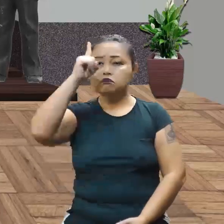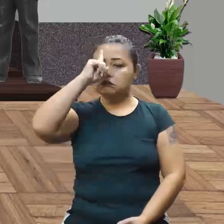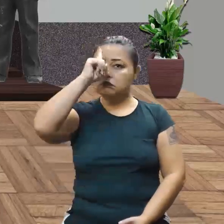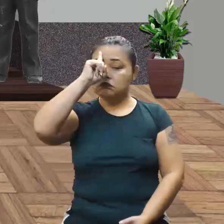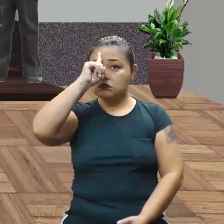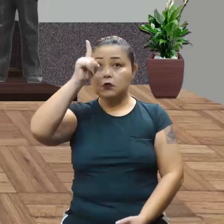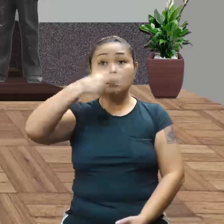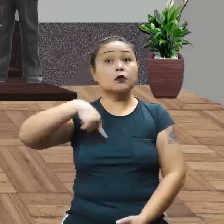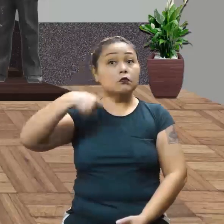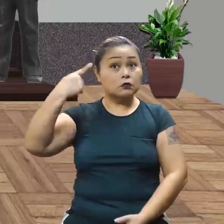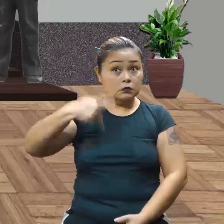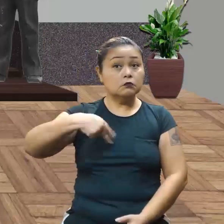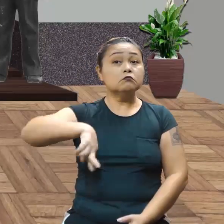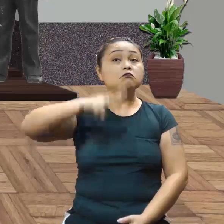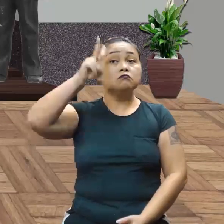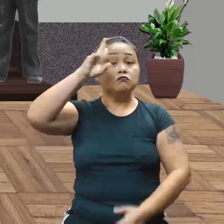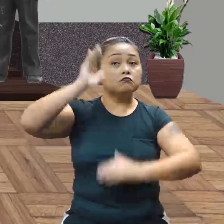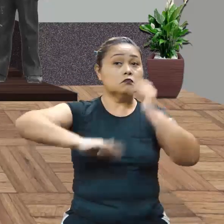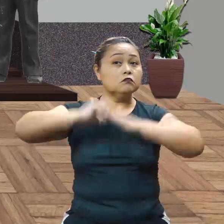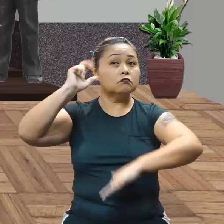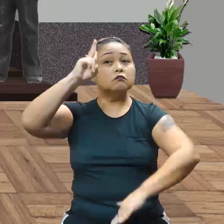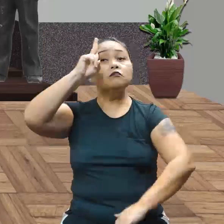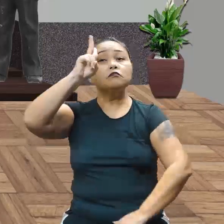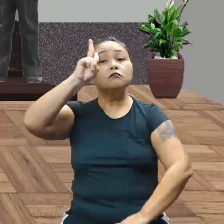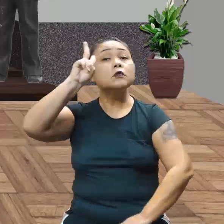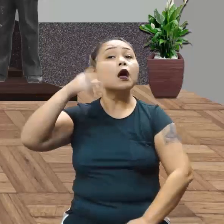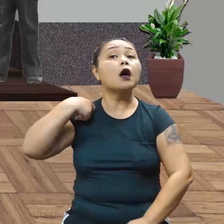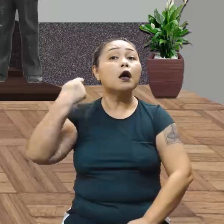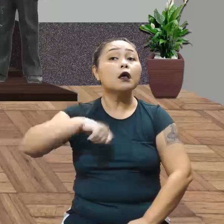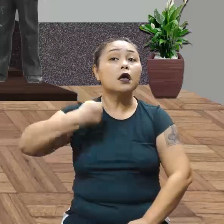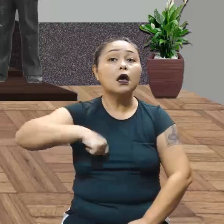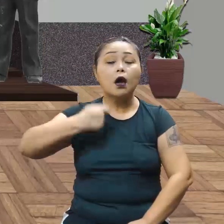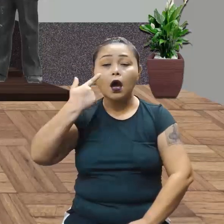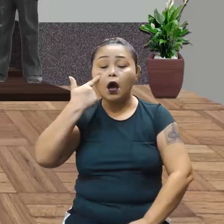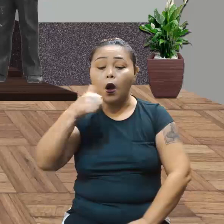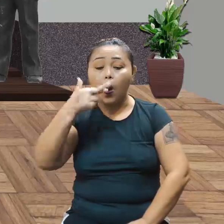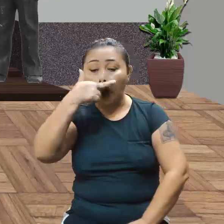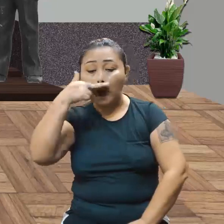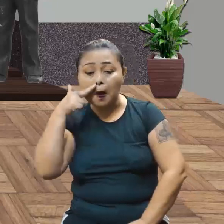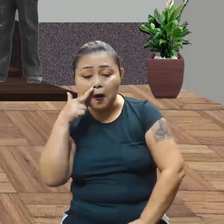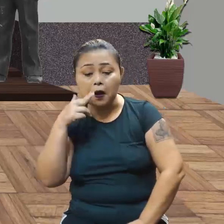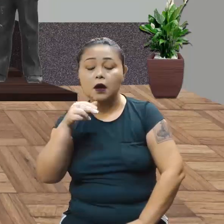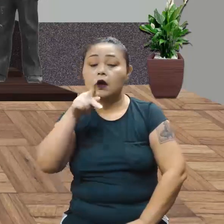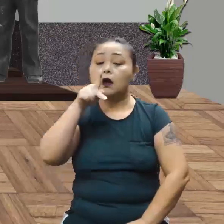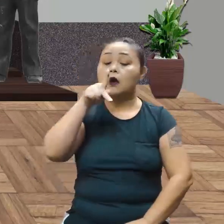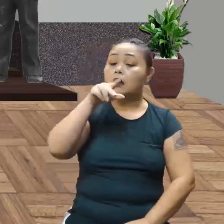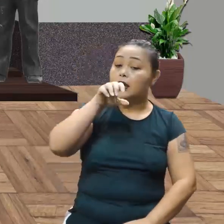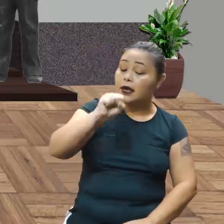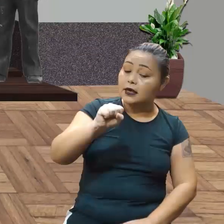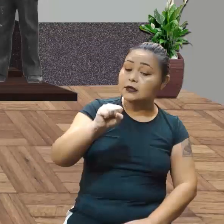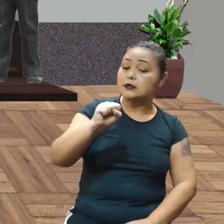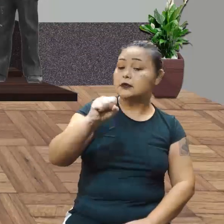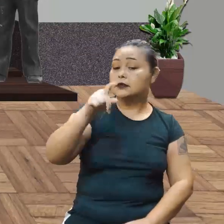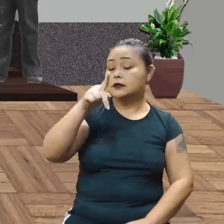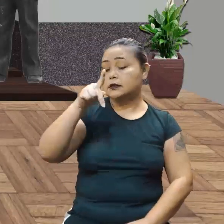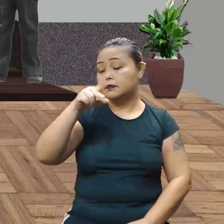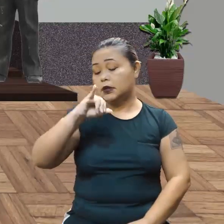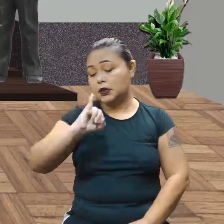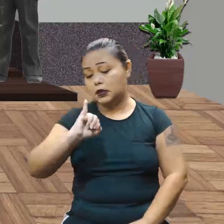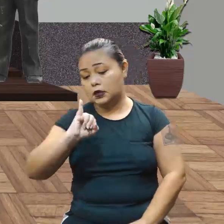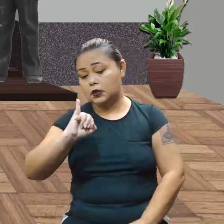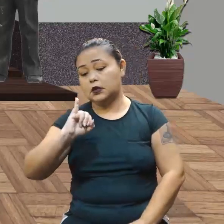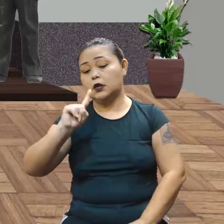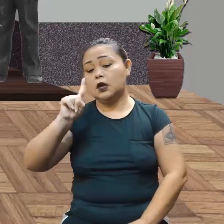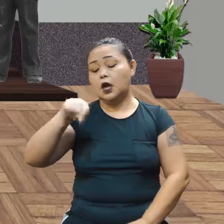cotidiano enquanto historiador. É preciso ver Rondon. Rondon do SPI, Rondon